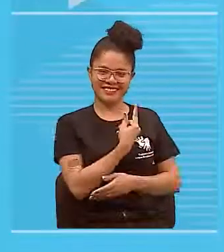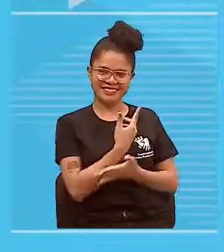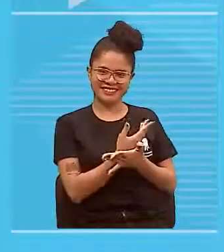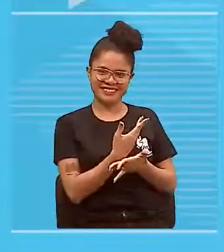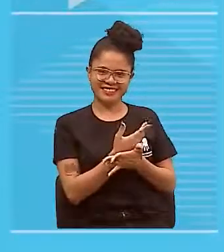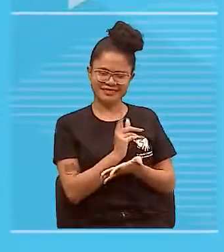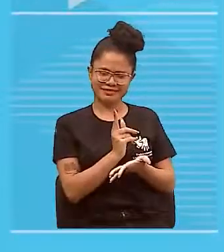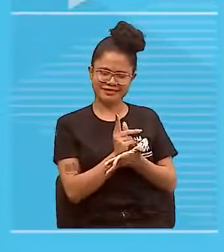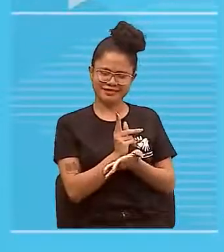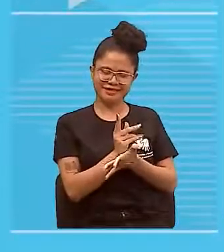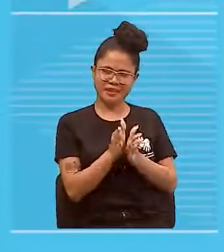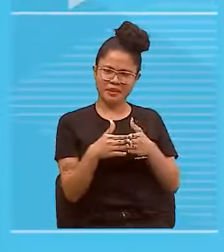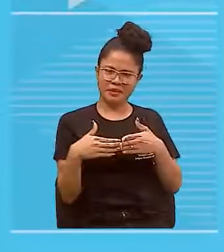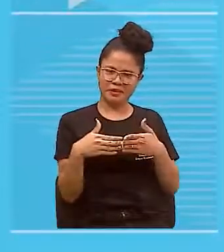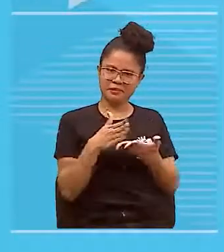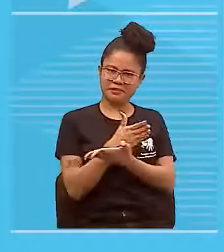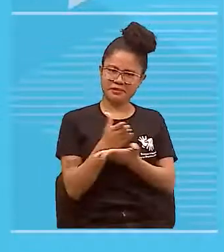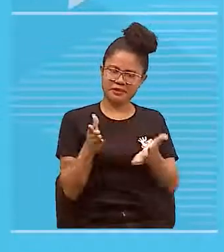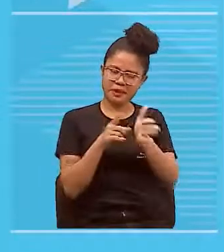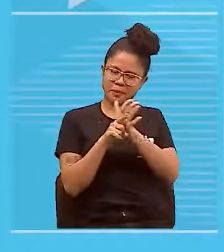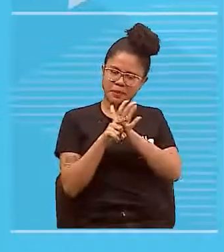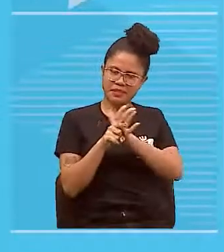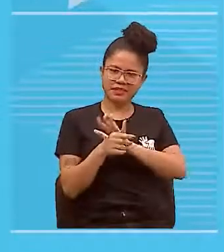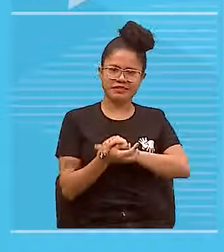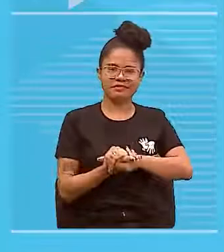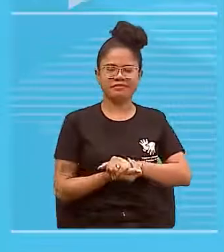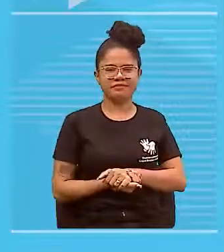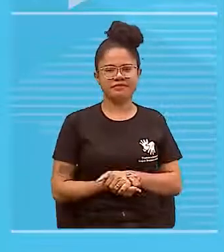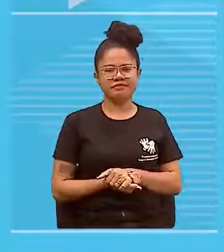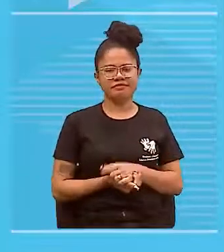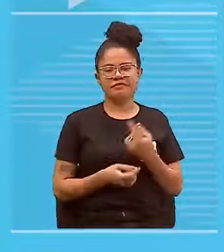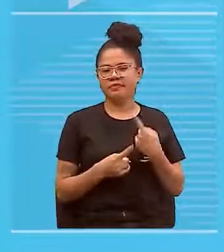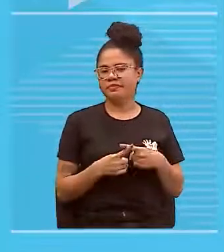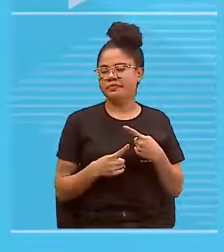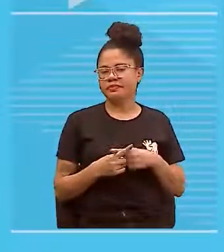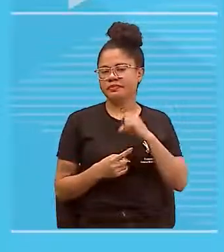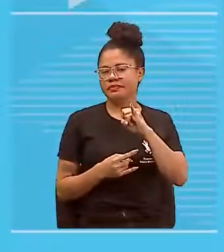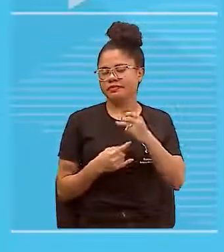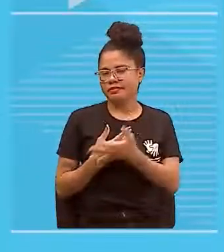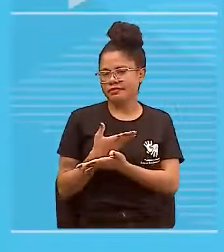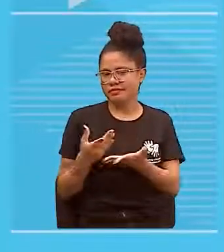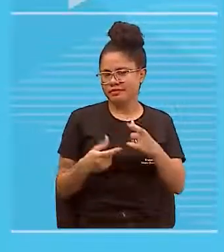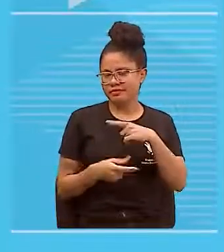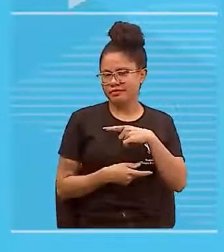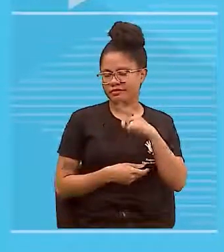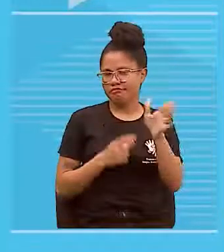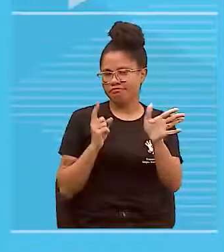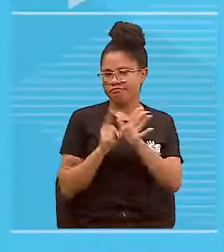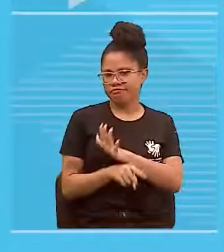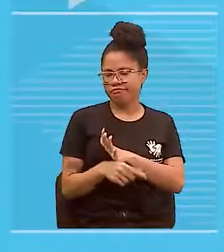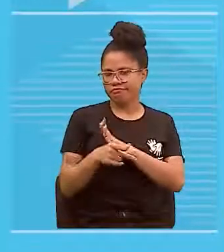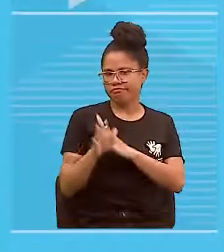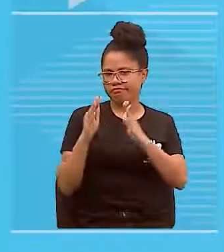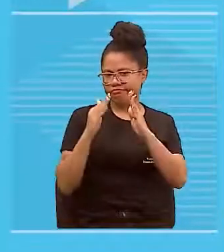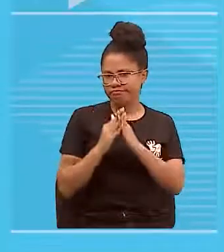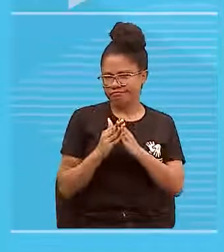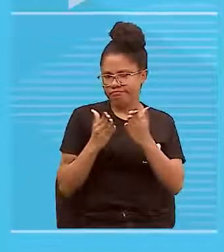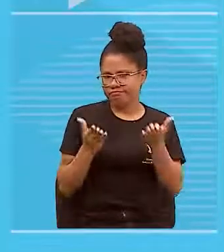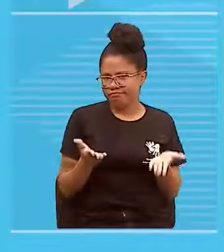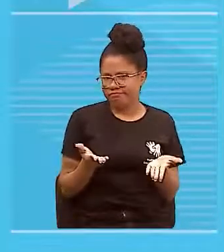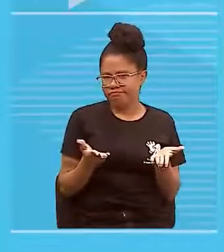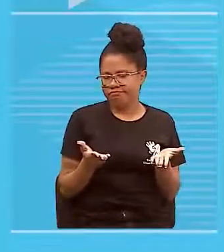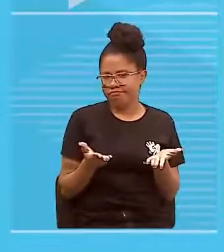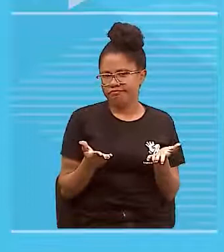peço para você mesmo pesquisarem porque quando você estiver diante de uma questão em casa fazendo e